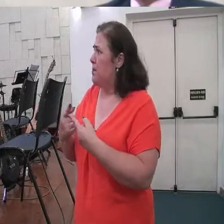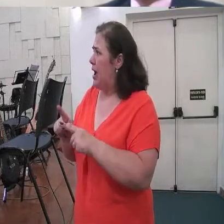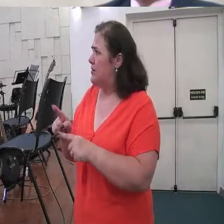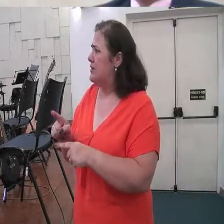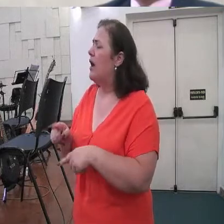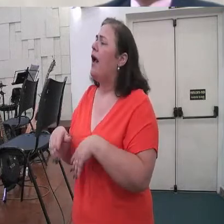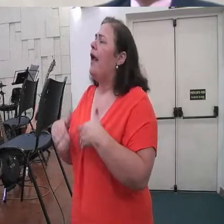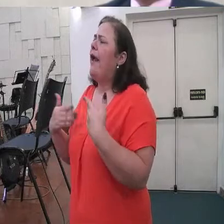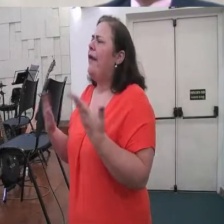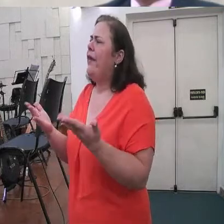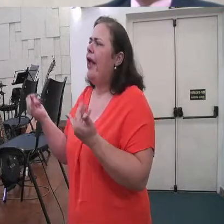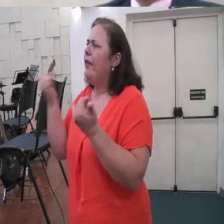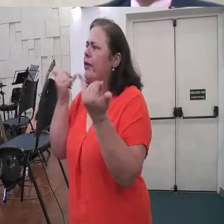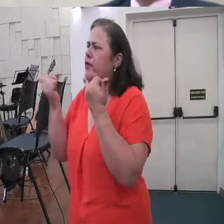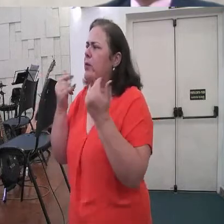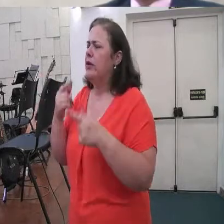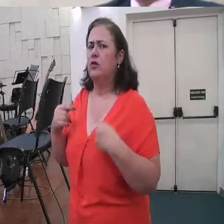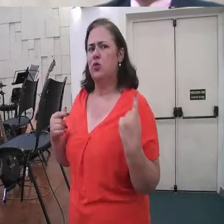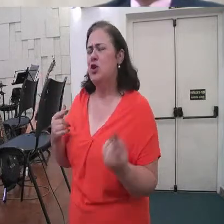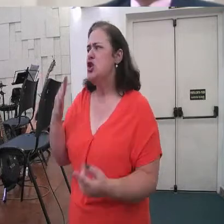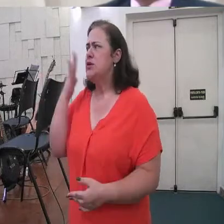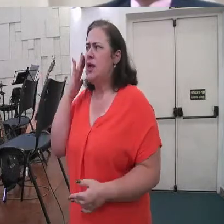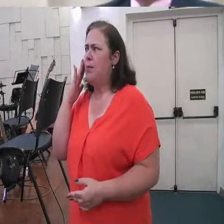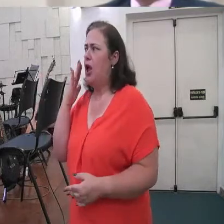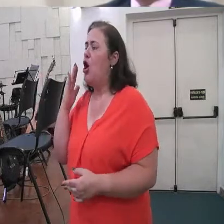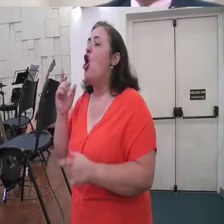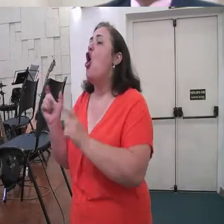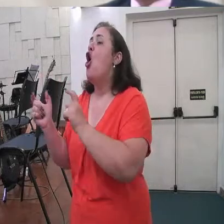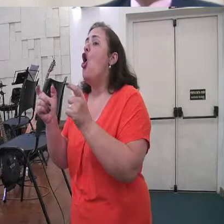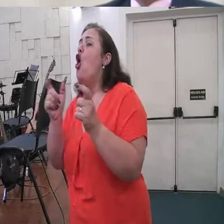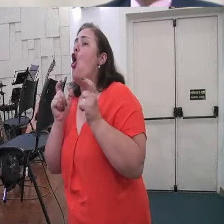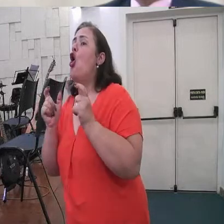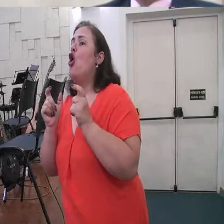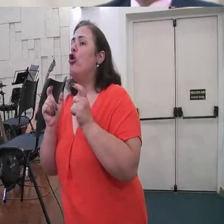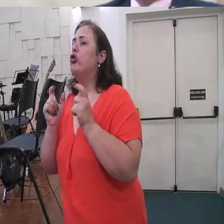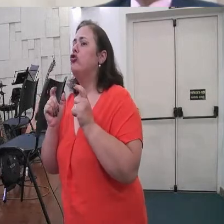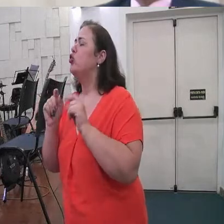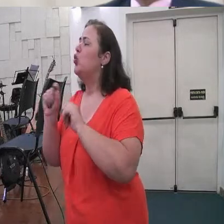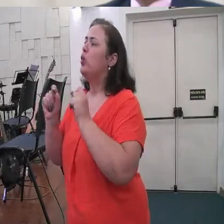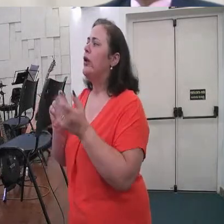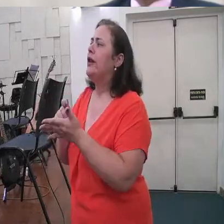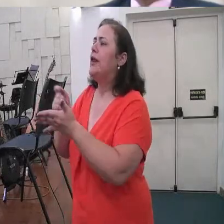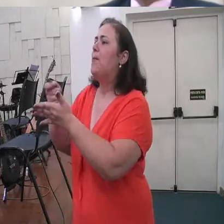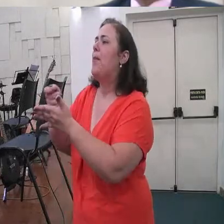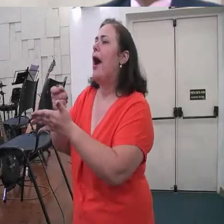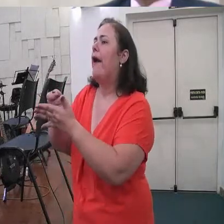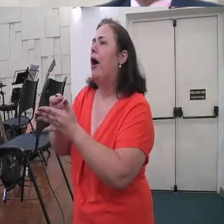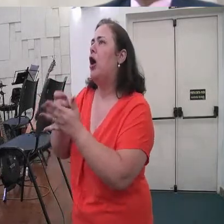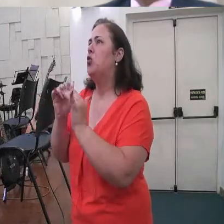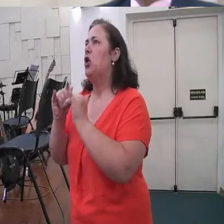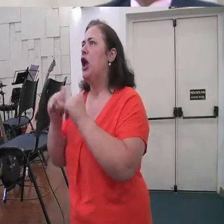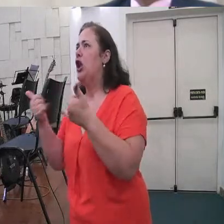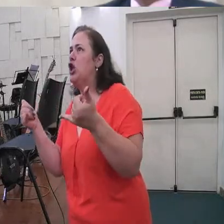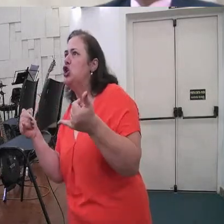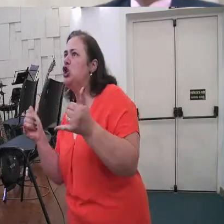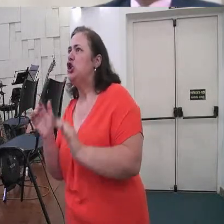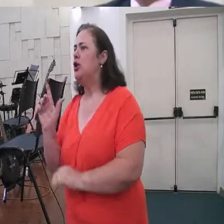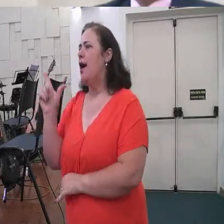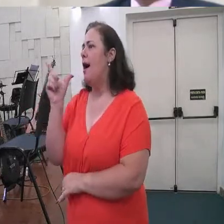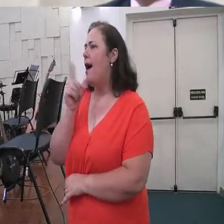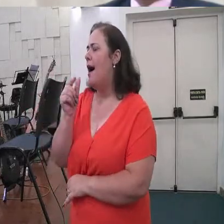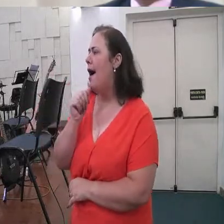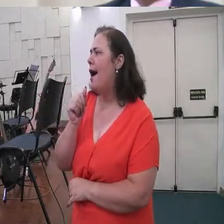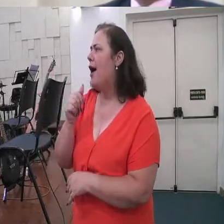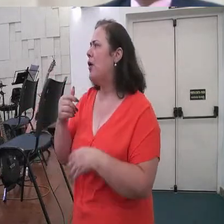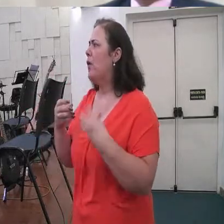estamos assim preocupados, como esse dinheiro é gasto, como esse dinheiro é administrado, nós não observamos, nós não olhamos